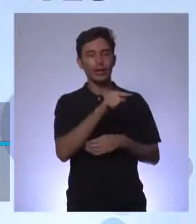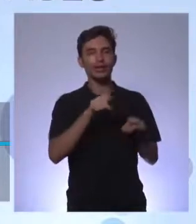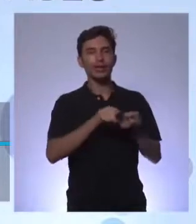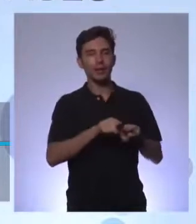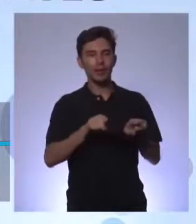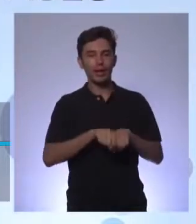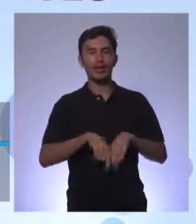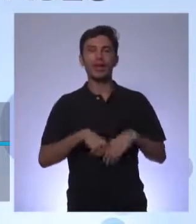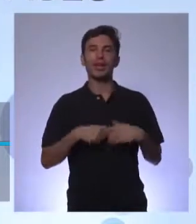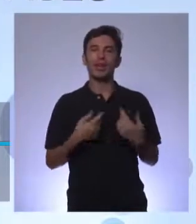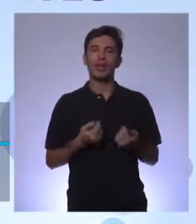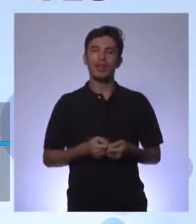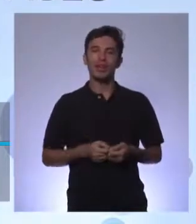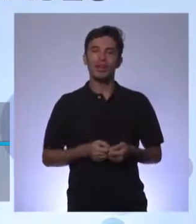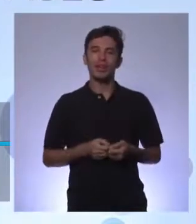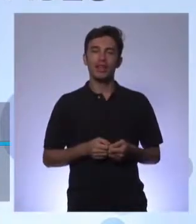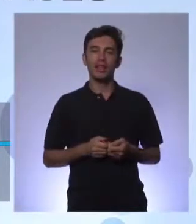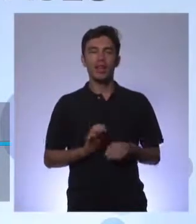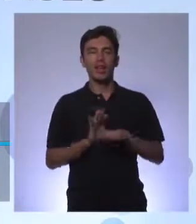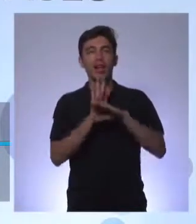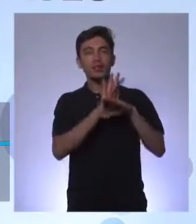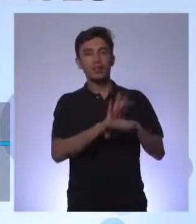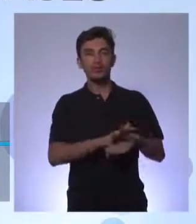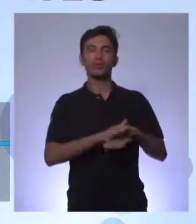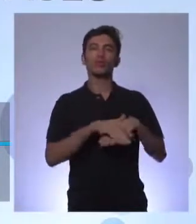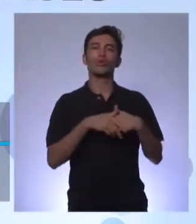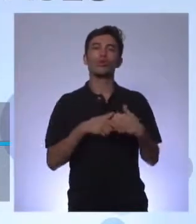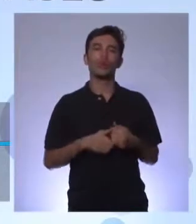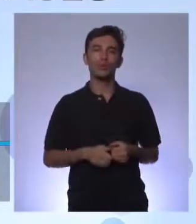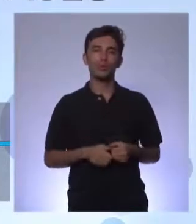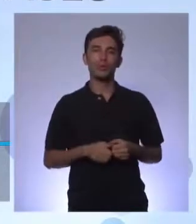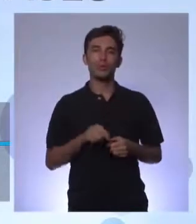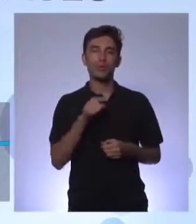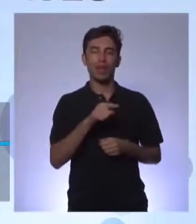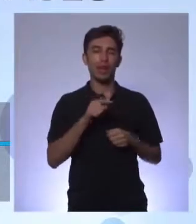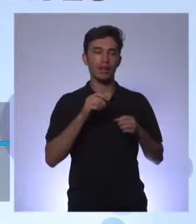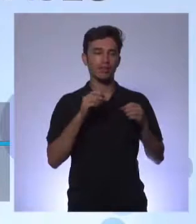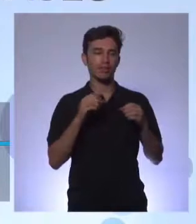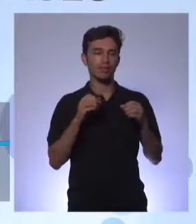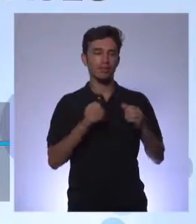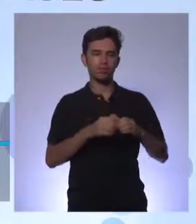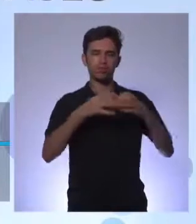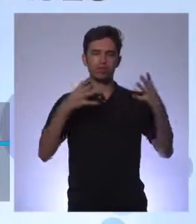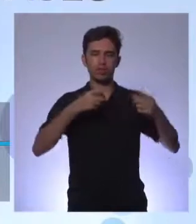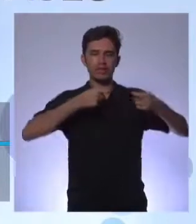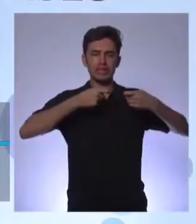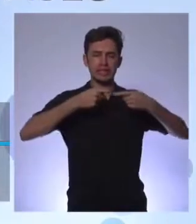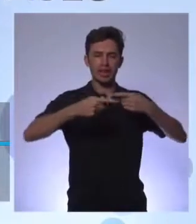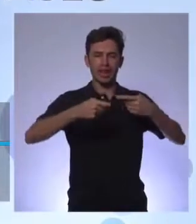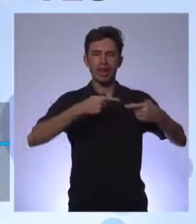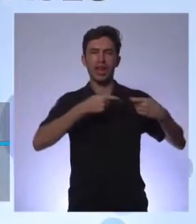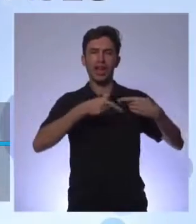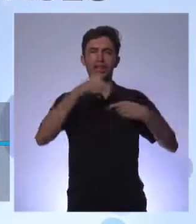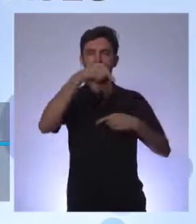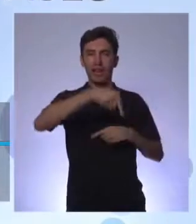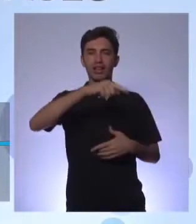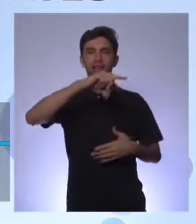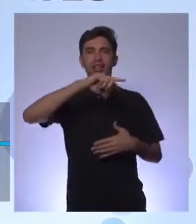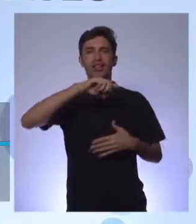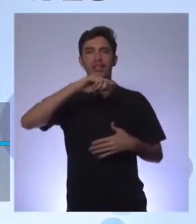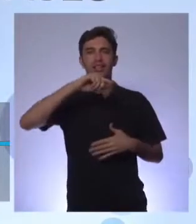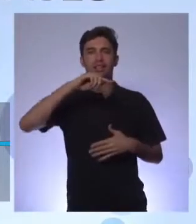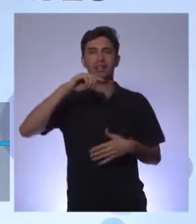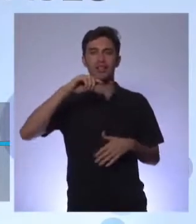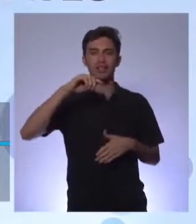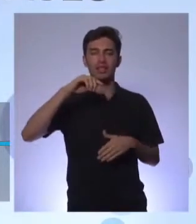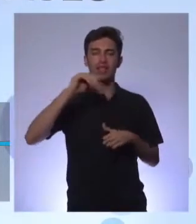também, que proporcionaram a explosão das guerras de independência aí da